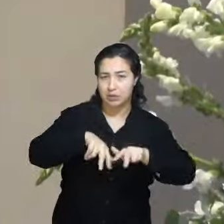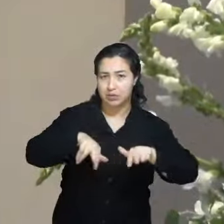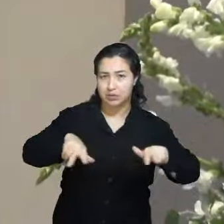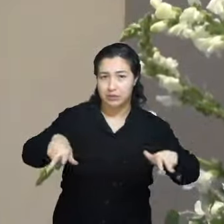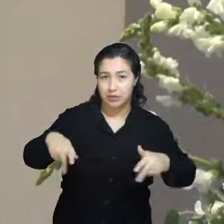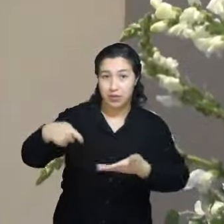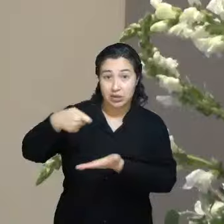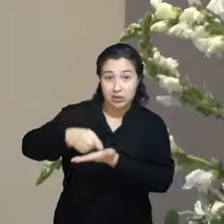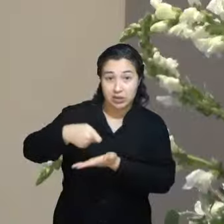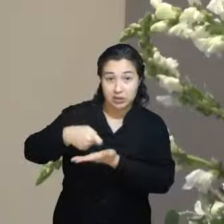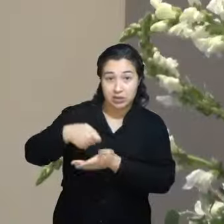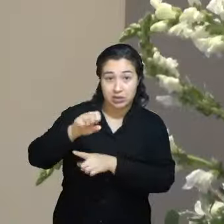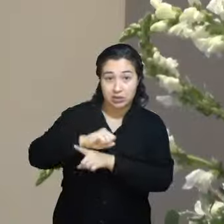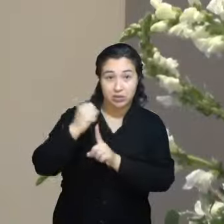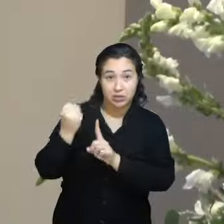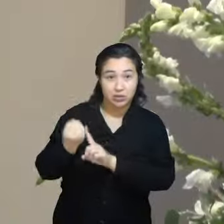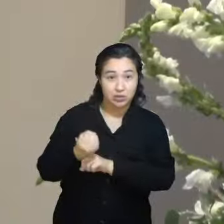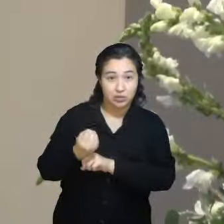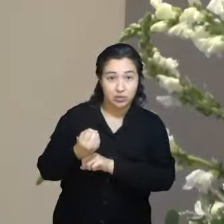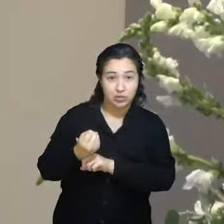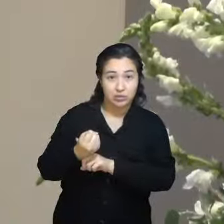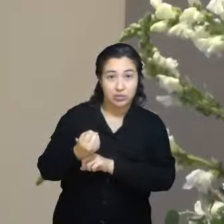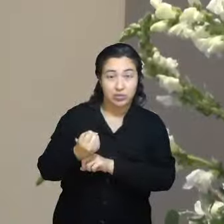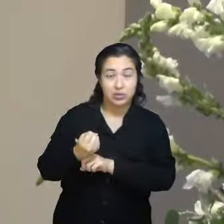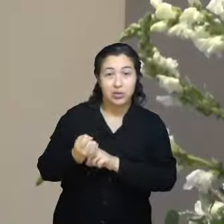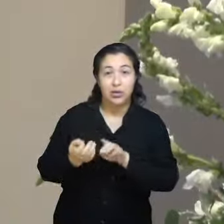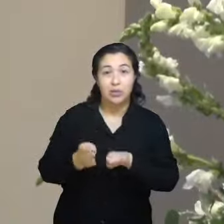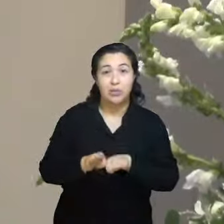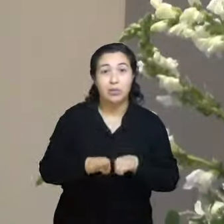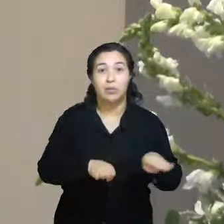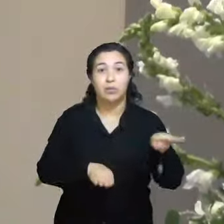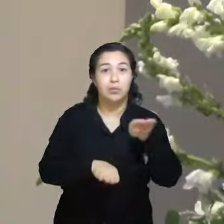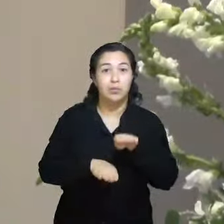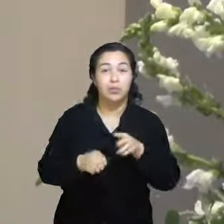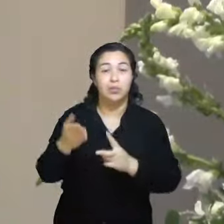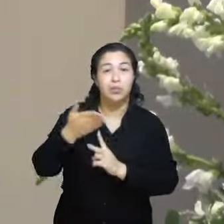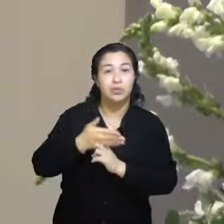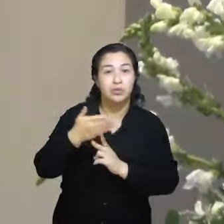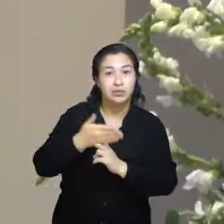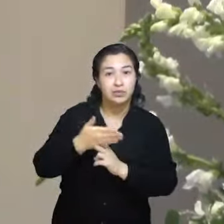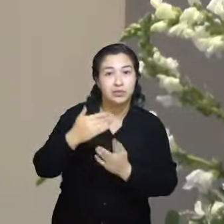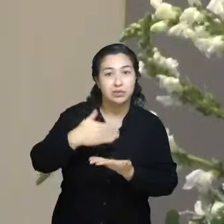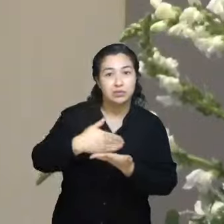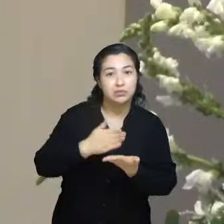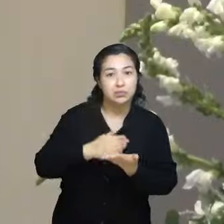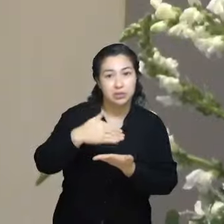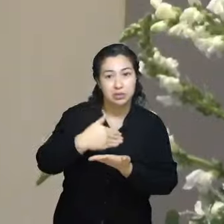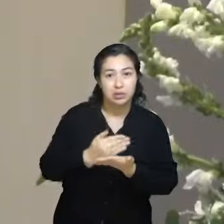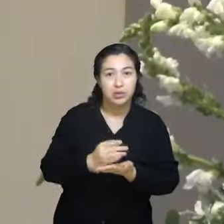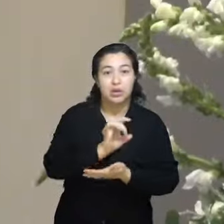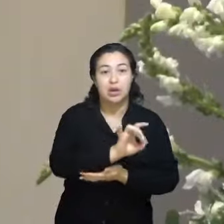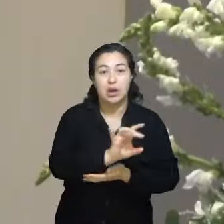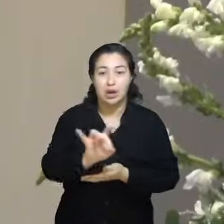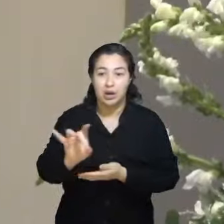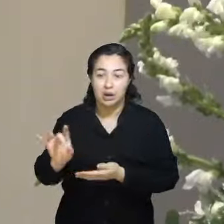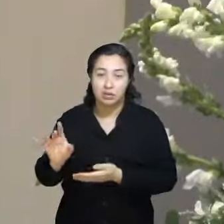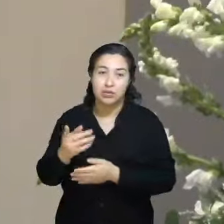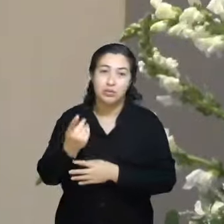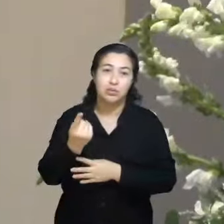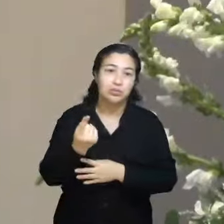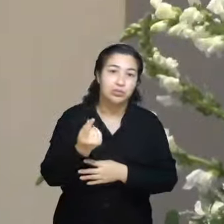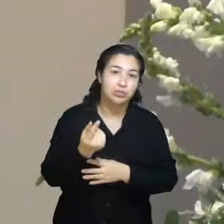exigências sociais o que se impõe é rever a divisão e repartição das competências das riquezas